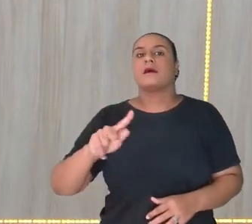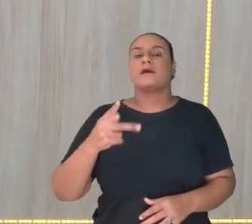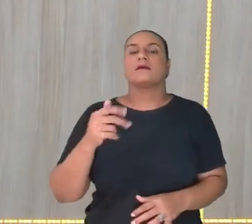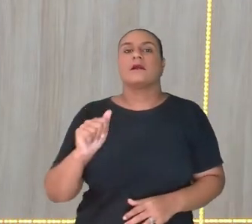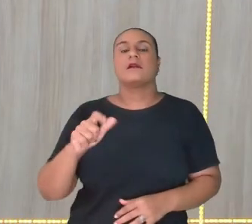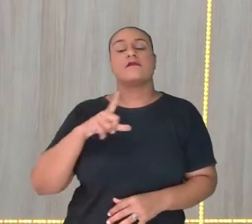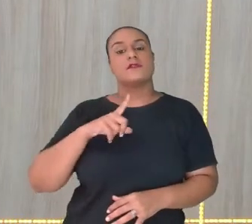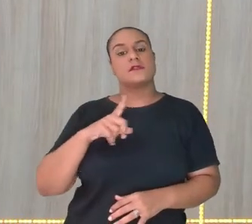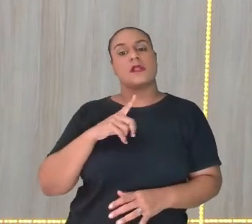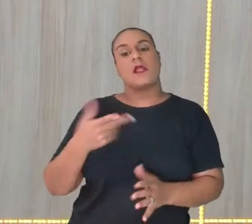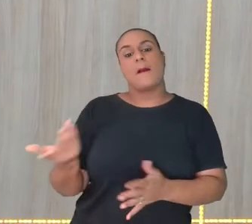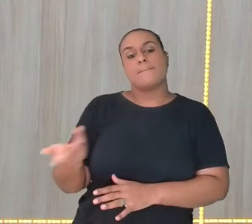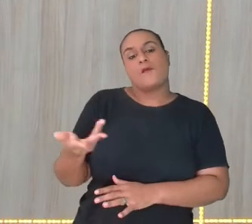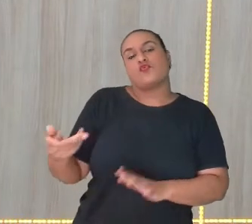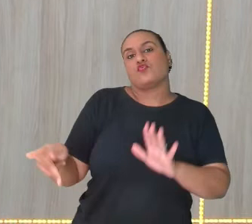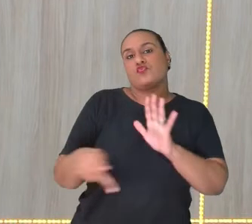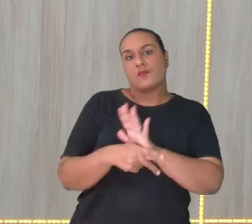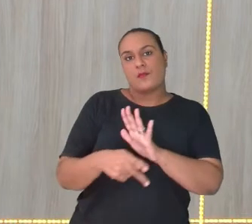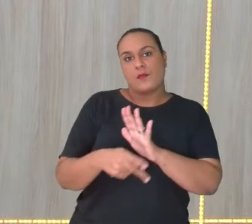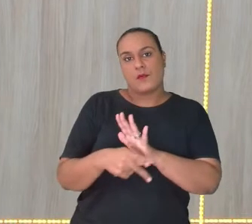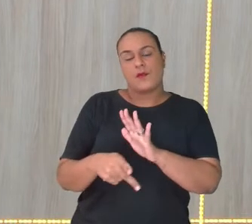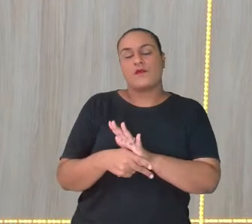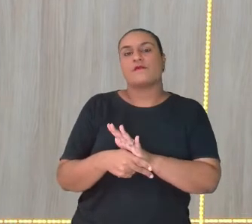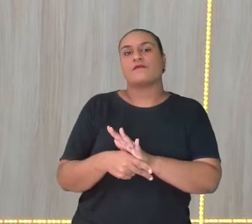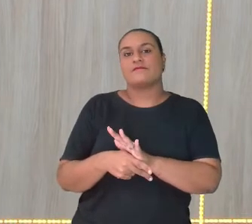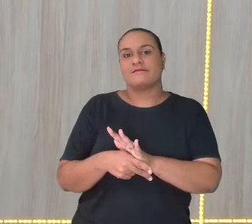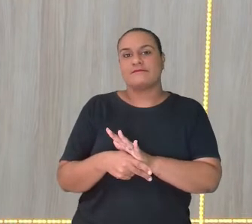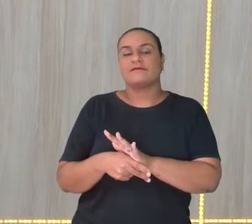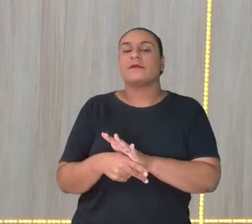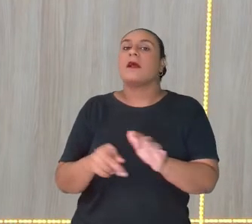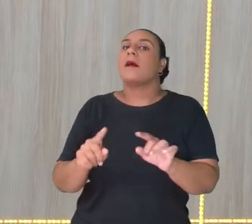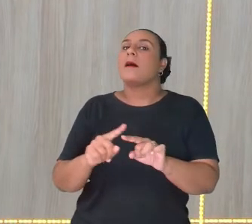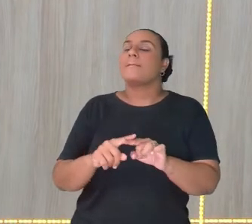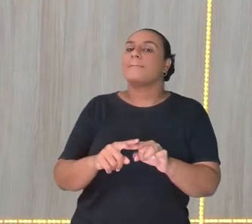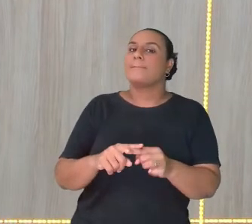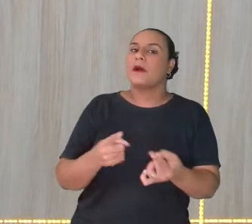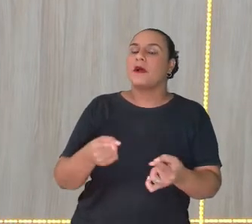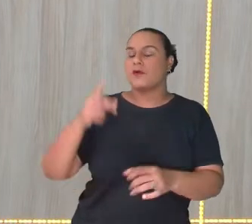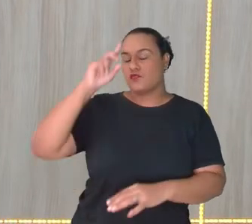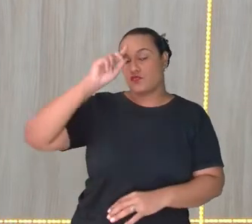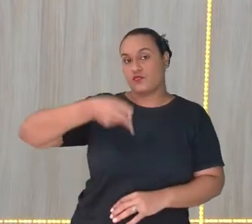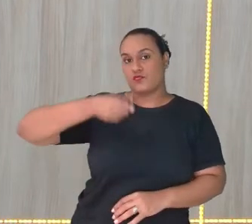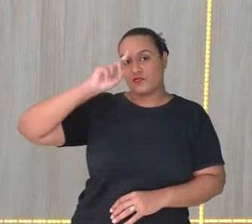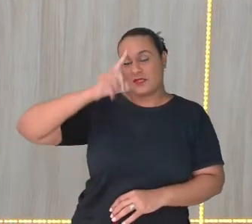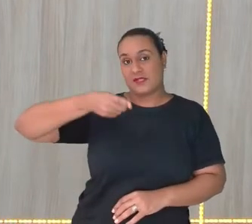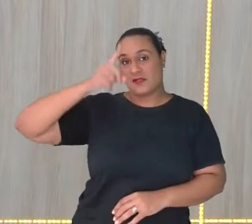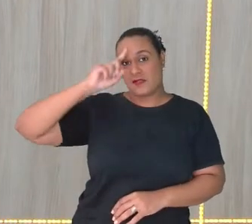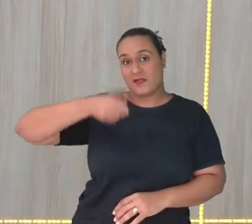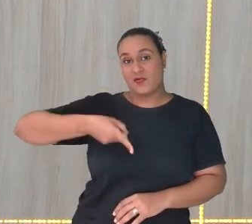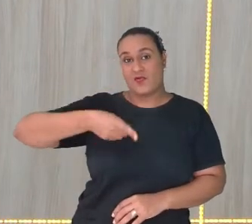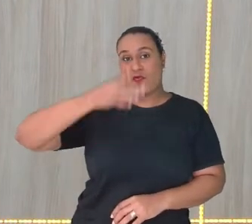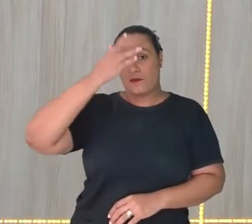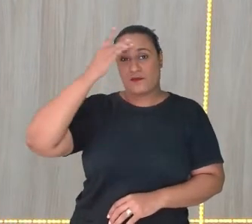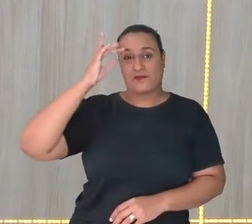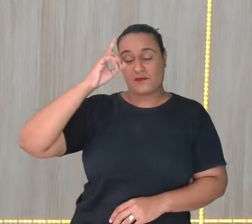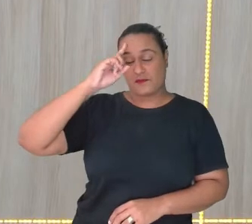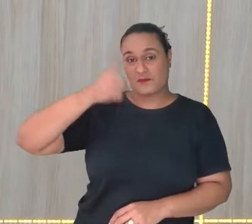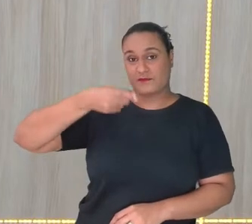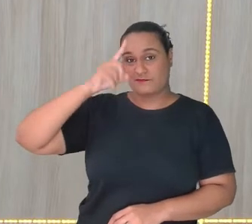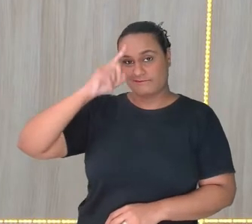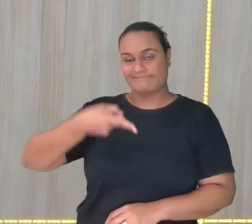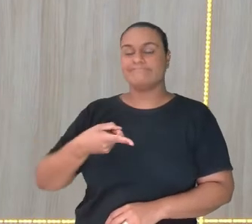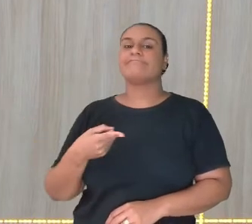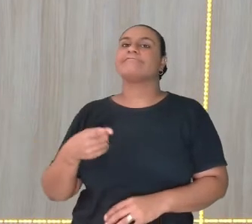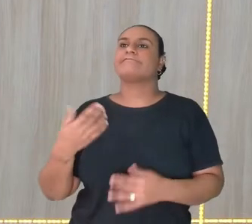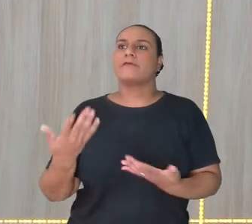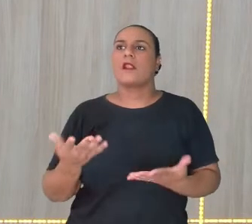a sua produção, você produz ali, mas como o Senhor, ele foi, entre aspas aí,